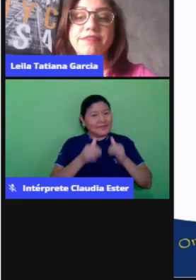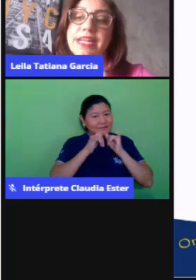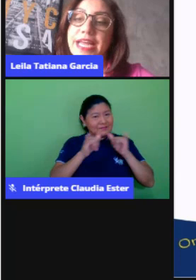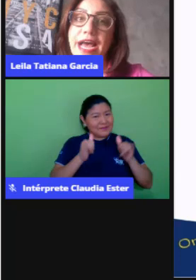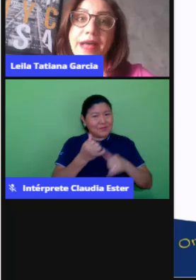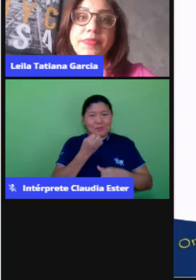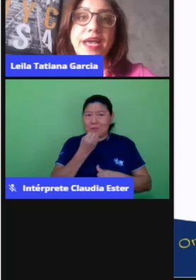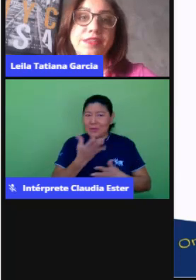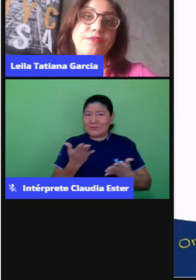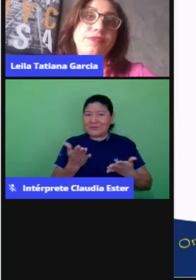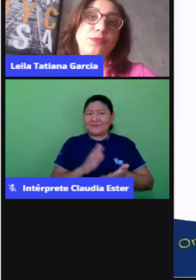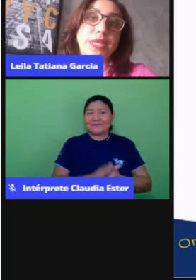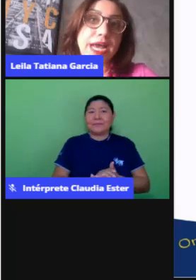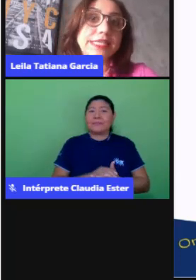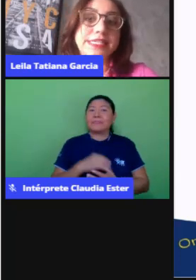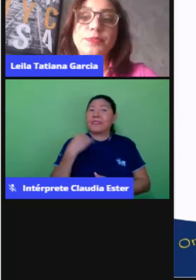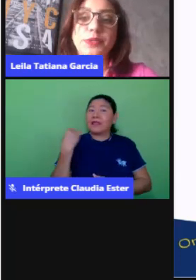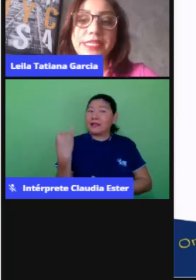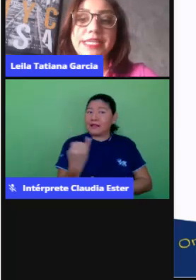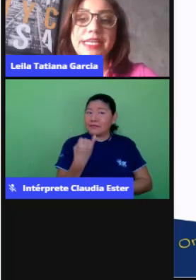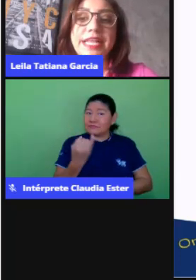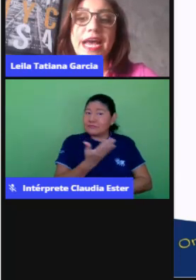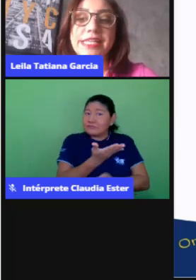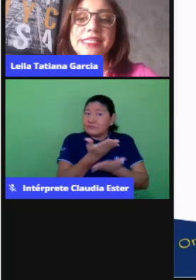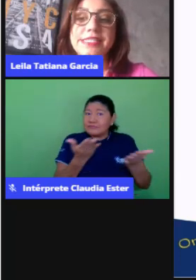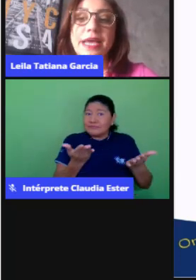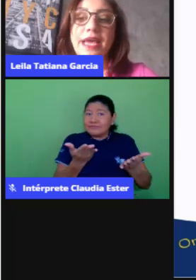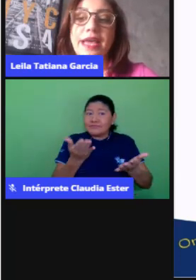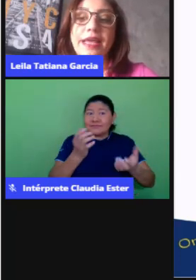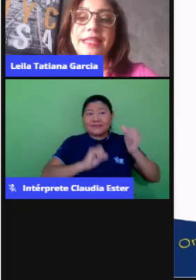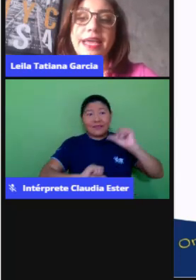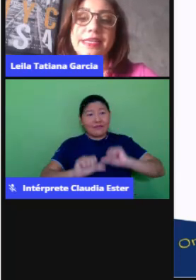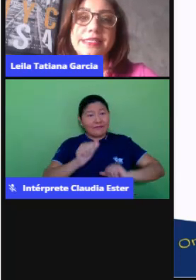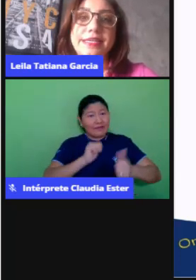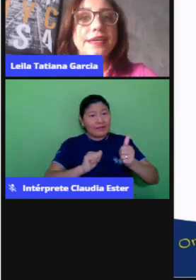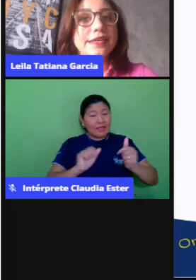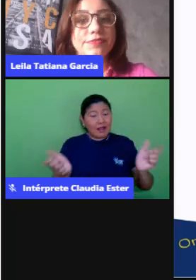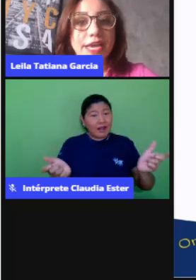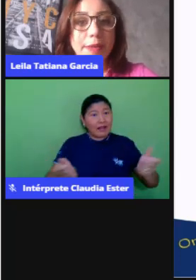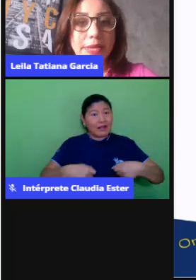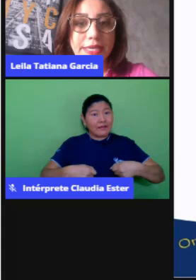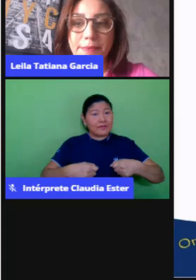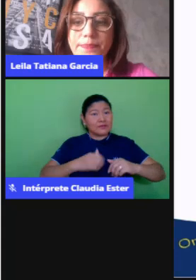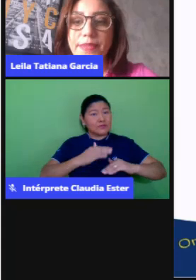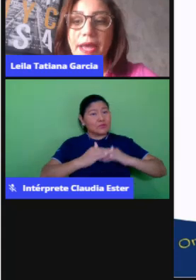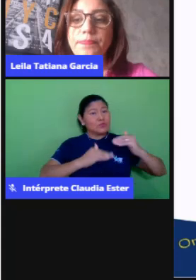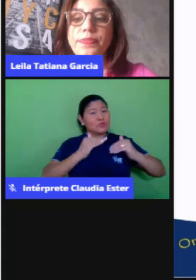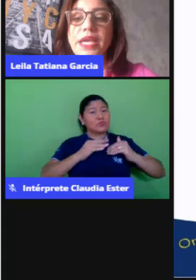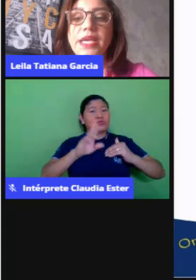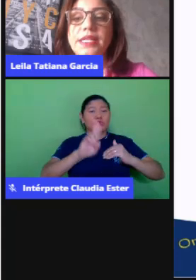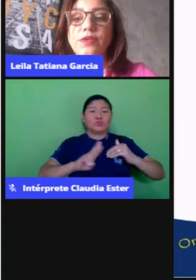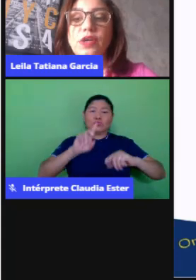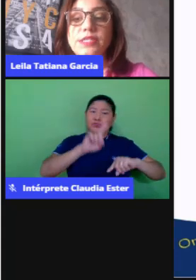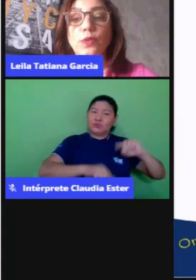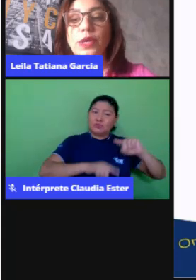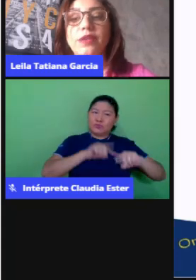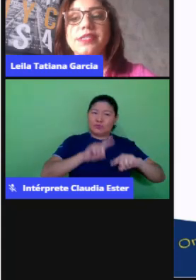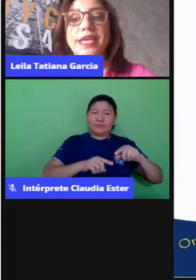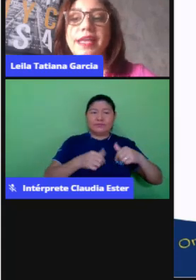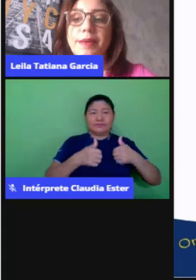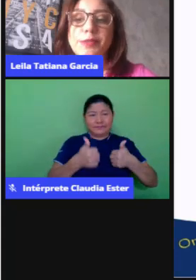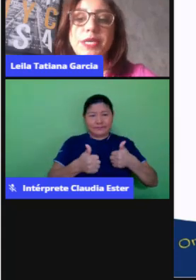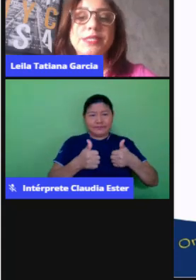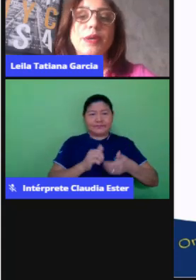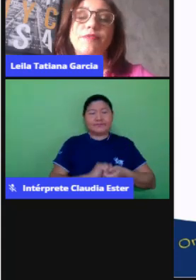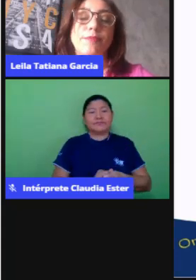importante você avaliar as dificuldades, as potencialidades dessa ferramenta, tá? Então, o que